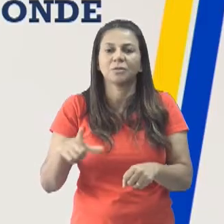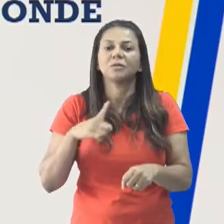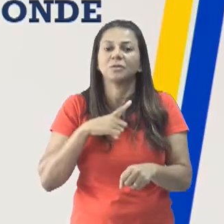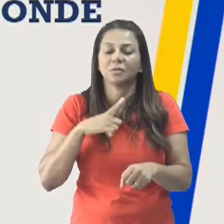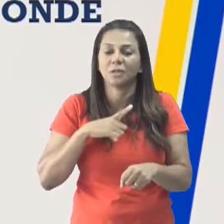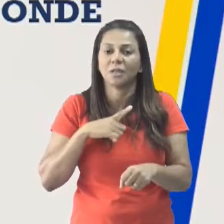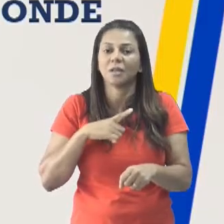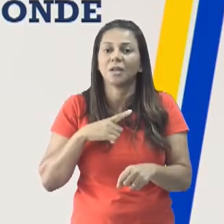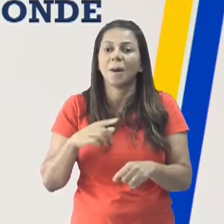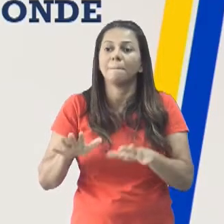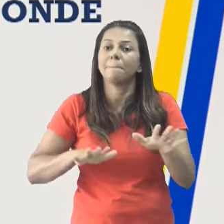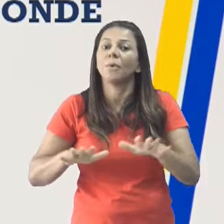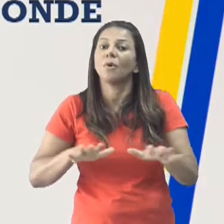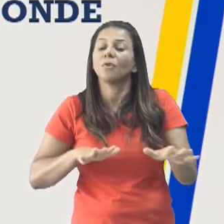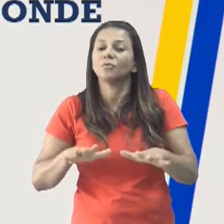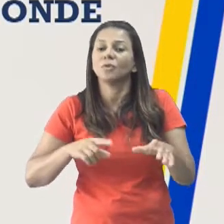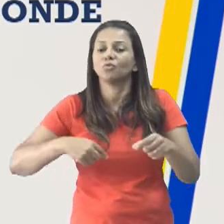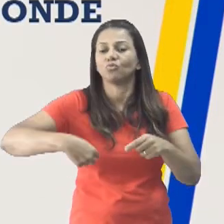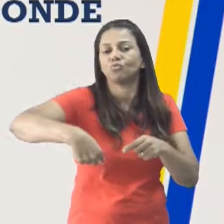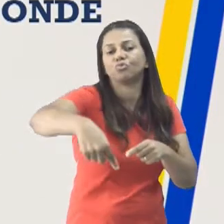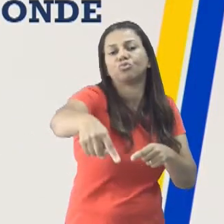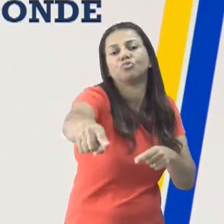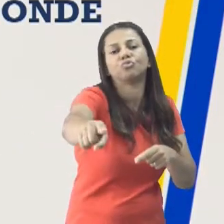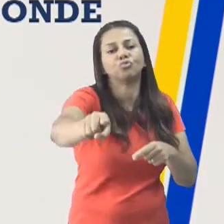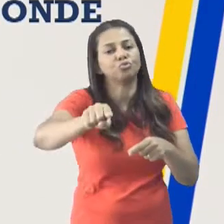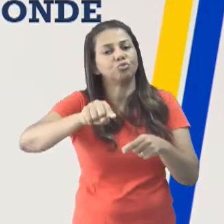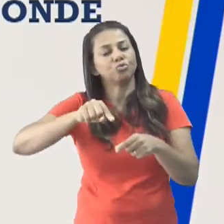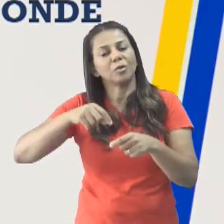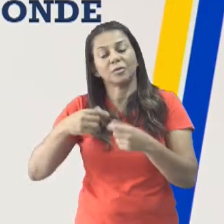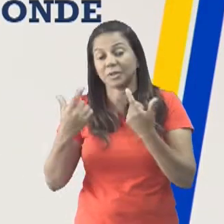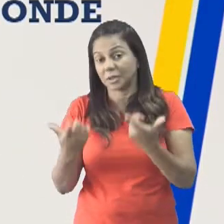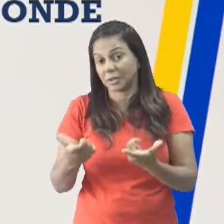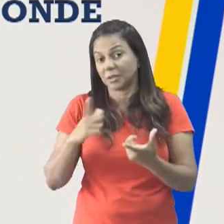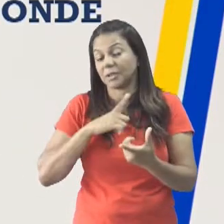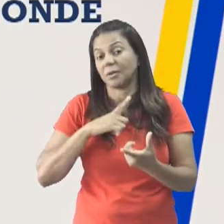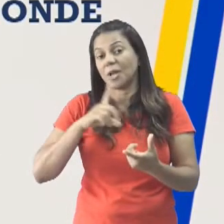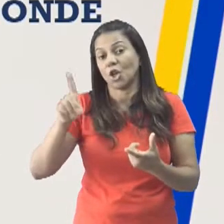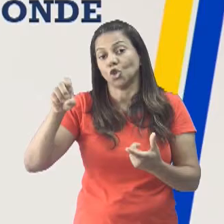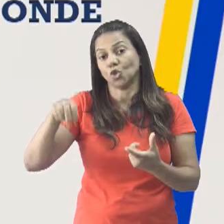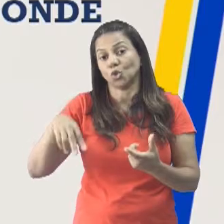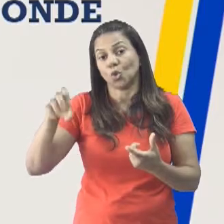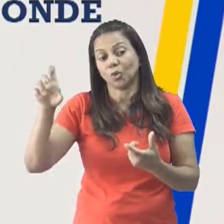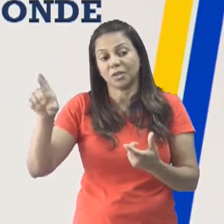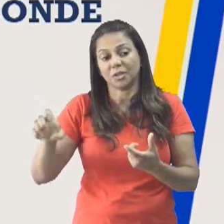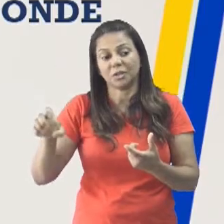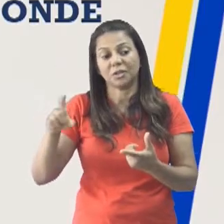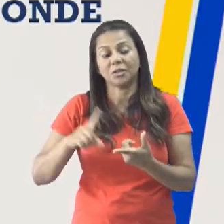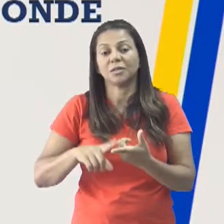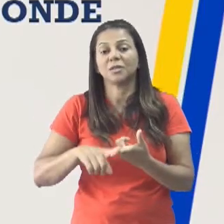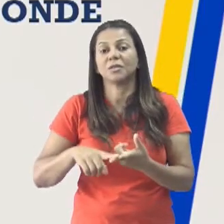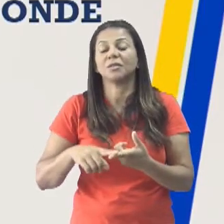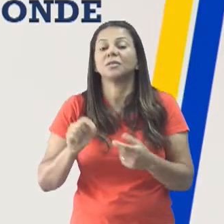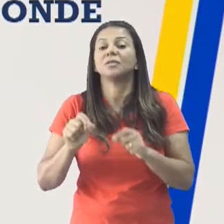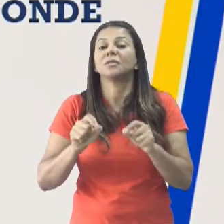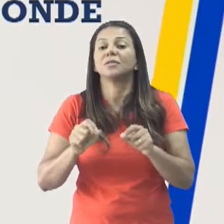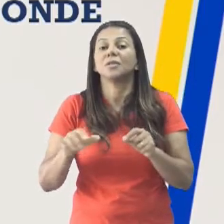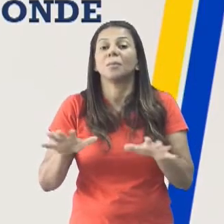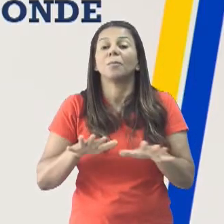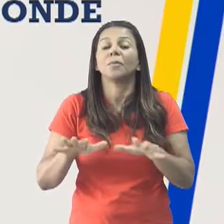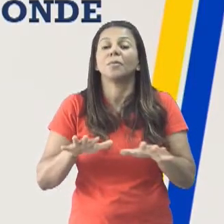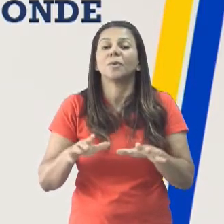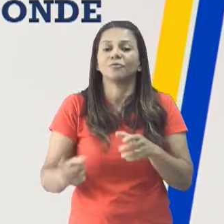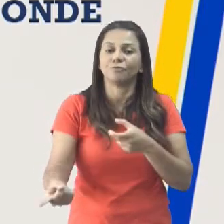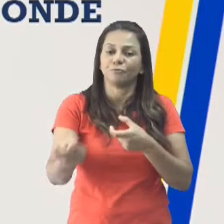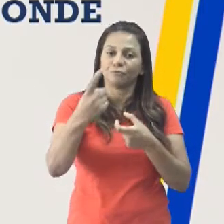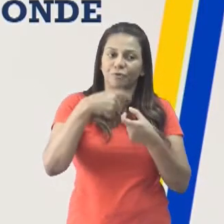indicar movimento de ida. Por sua vez, donde vai ser utilizado quando indicar movimento de